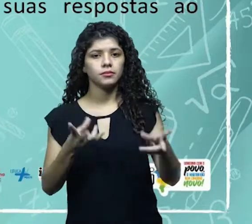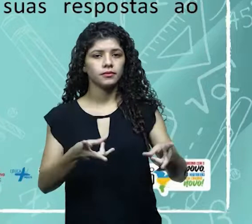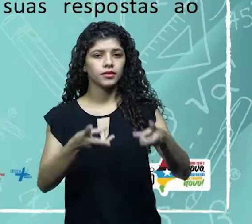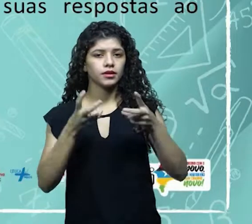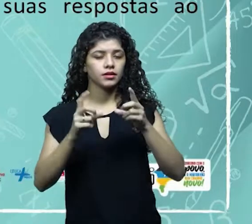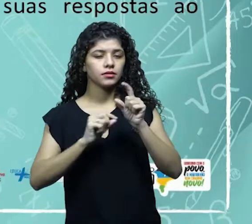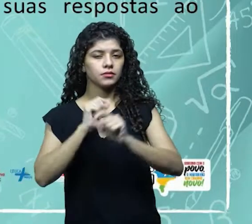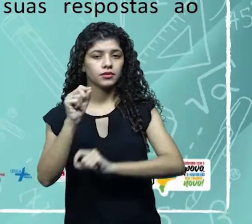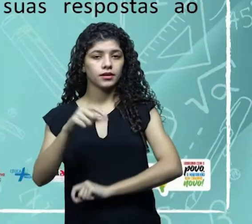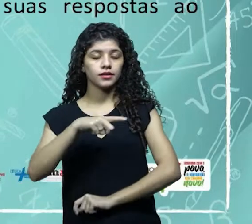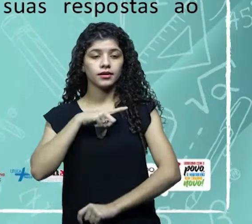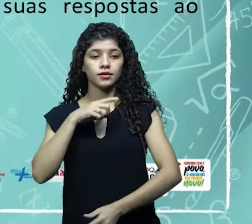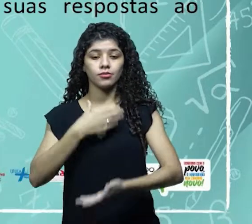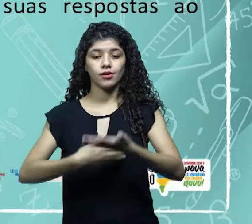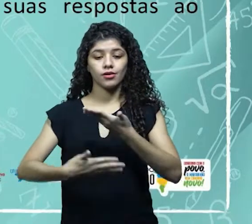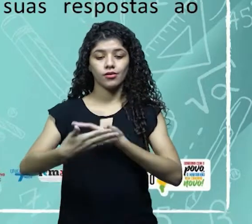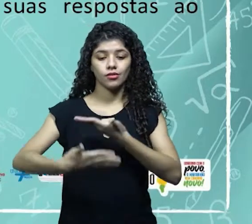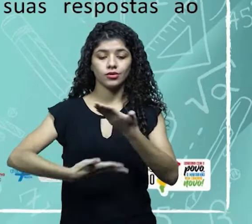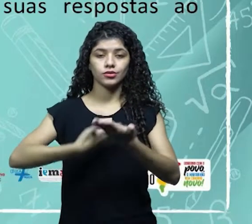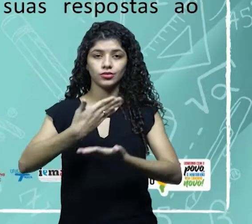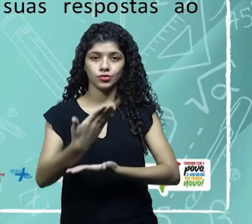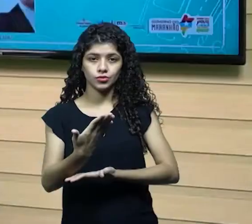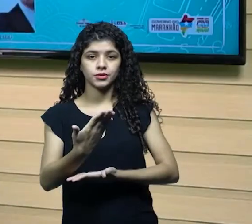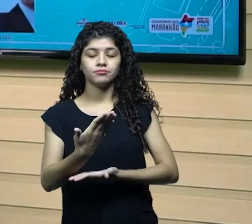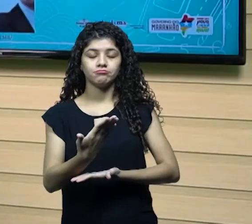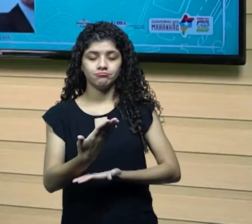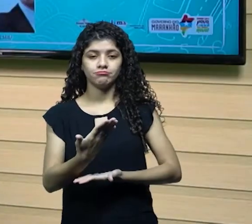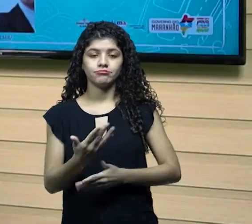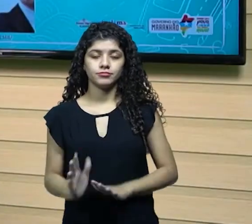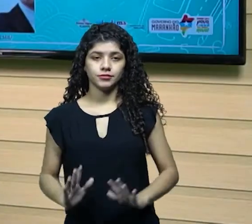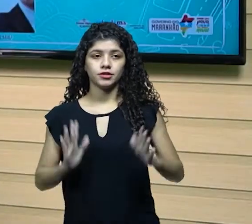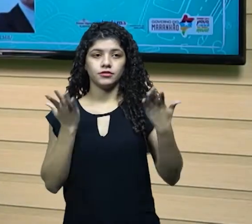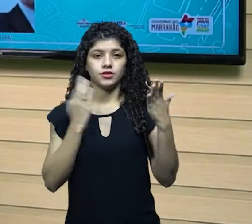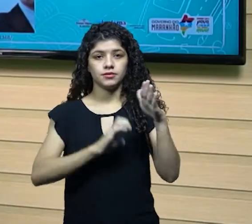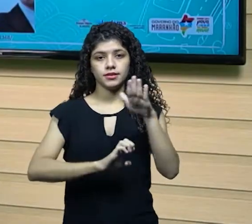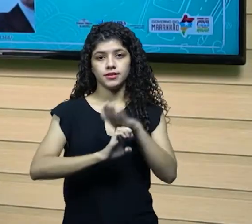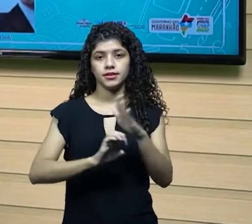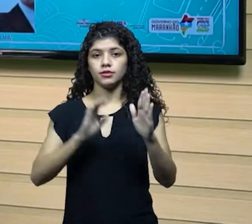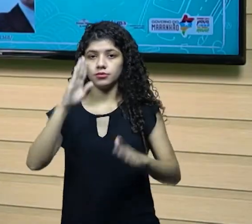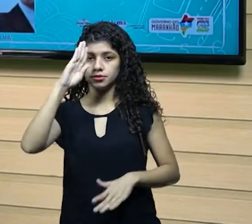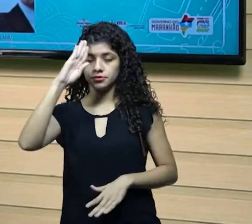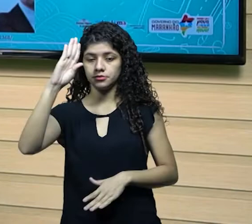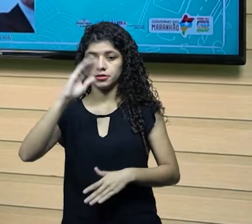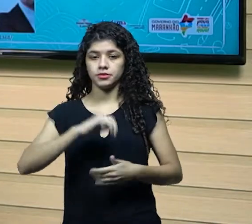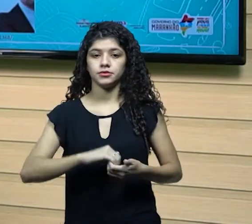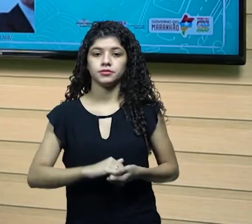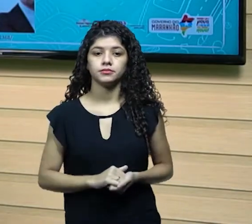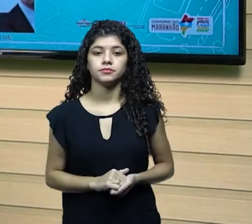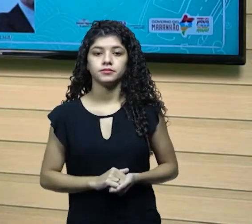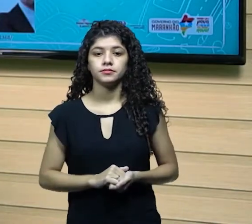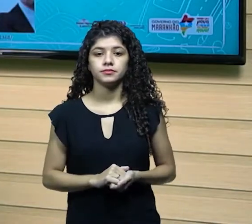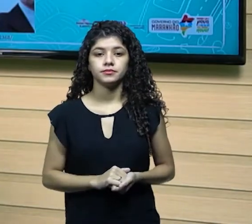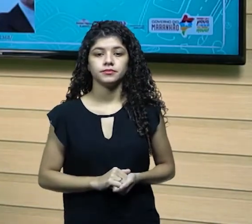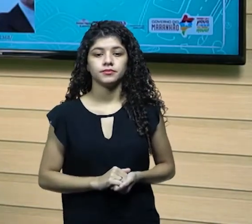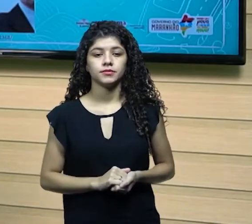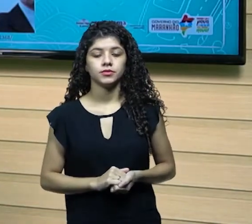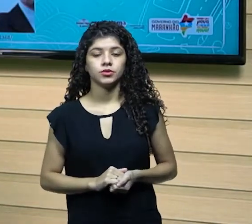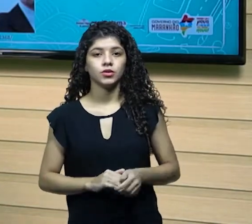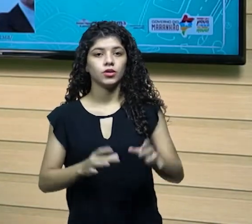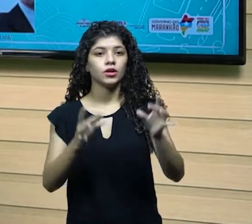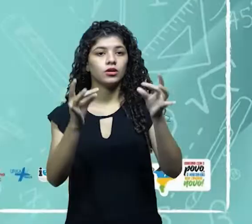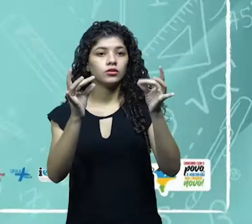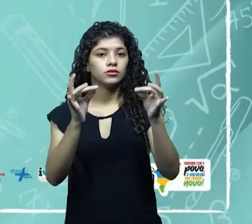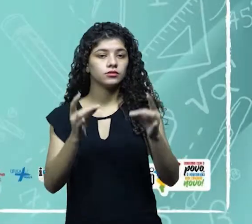afetaram suas respostas ao evento Tom percebeu que tem que ter uma troca né a última vez se for